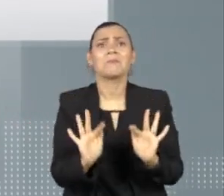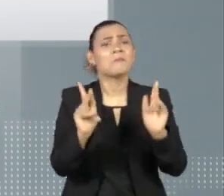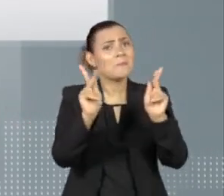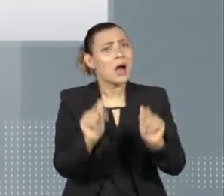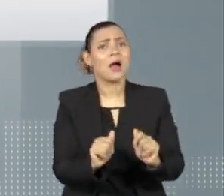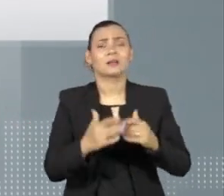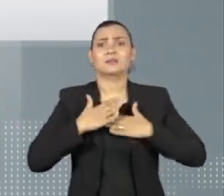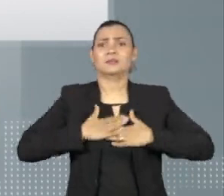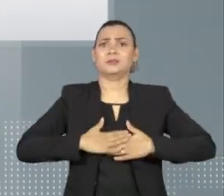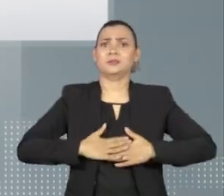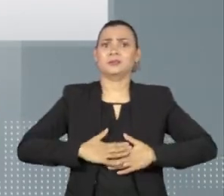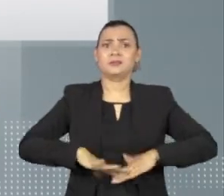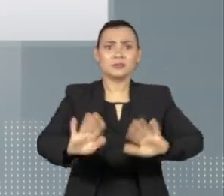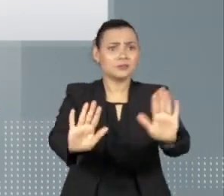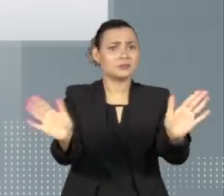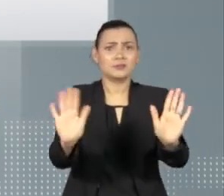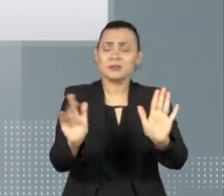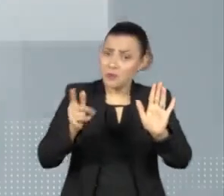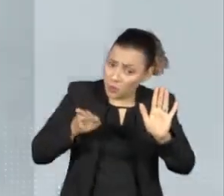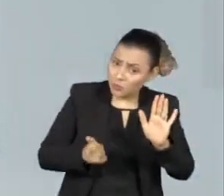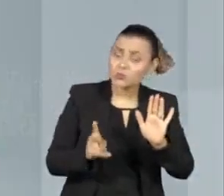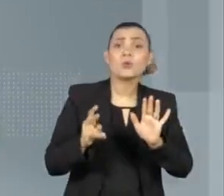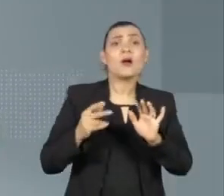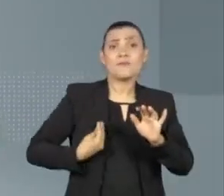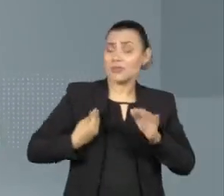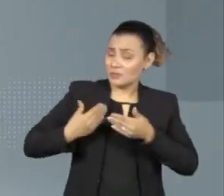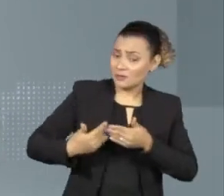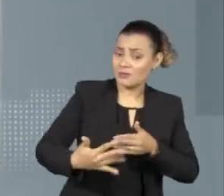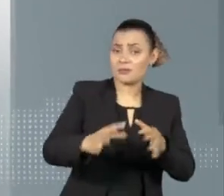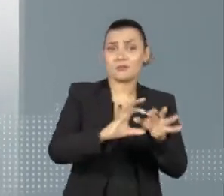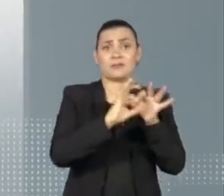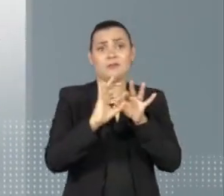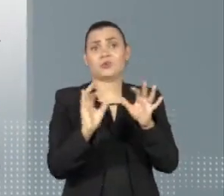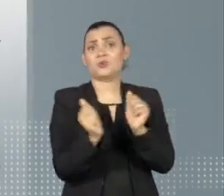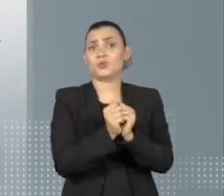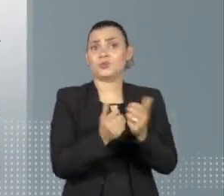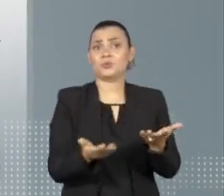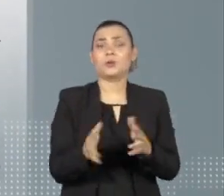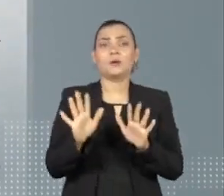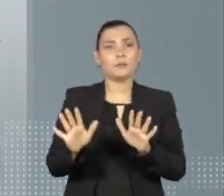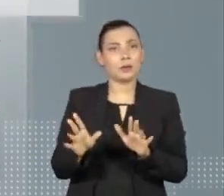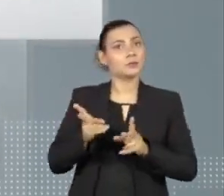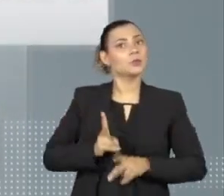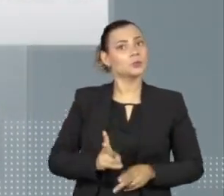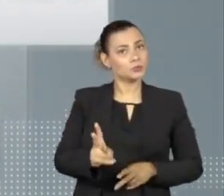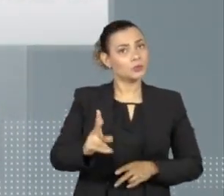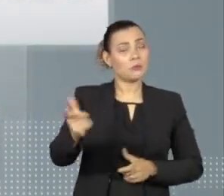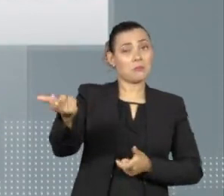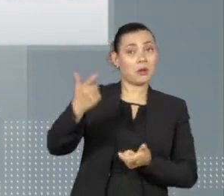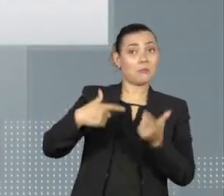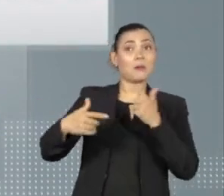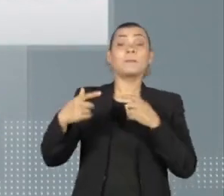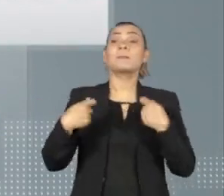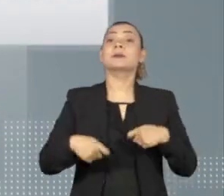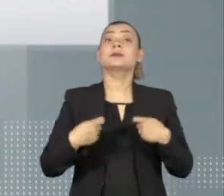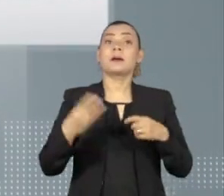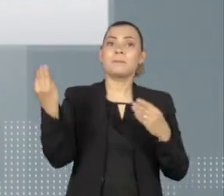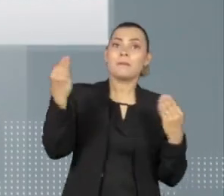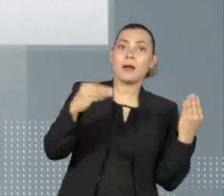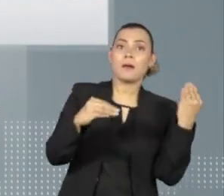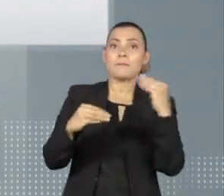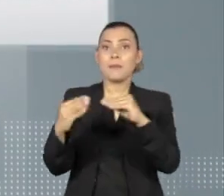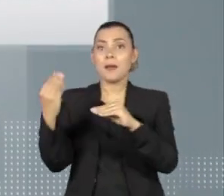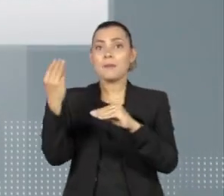das eleições todos precisam continuar a viver juntos não foi suficiente O Cardeal Arcebispo de São Paulo teve que fazer novas